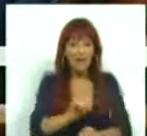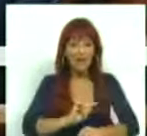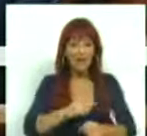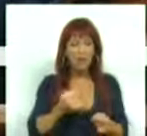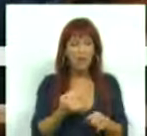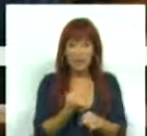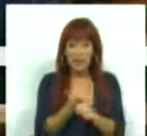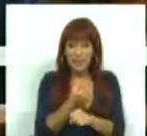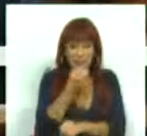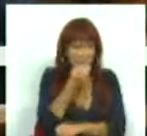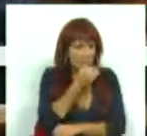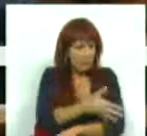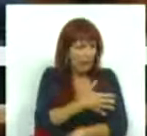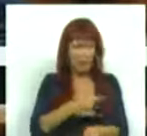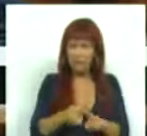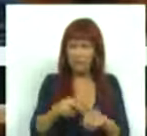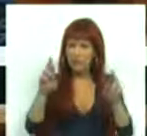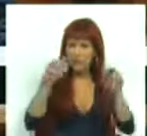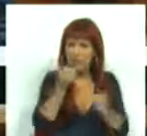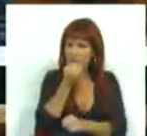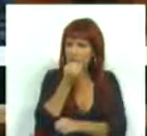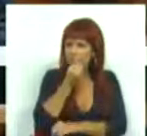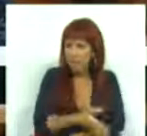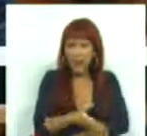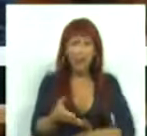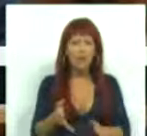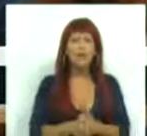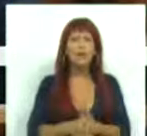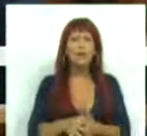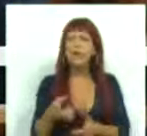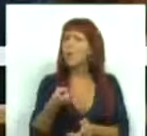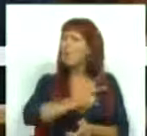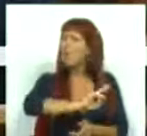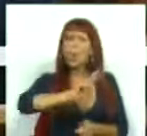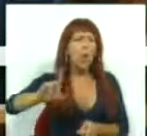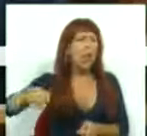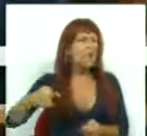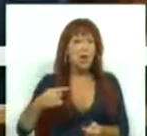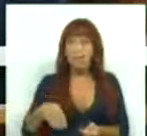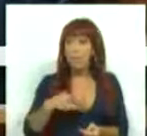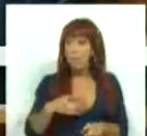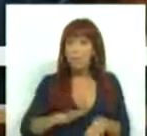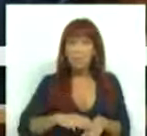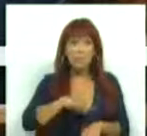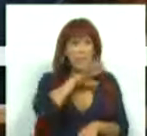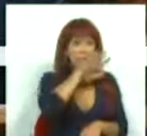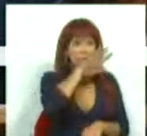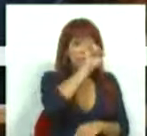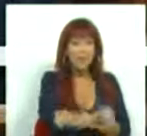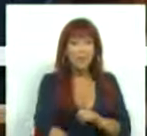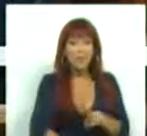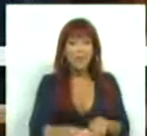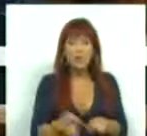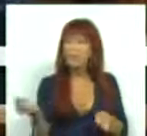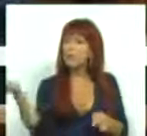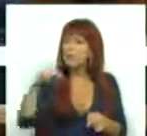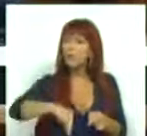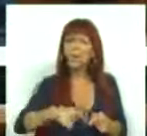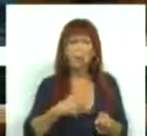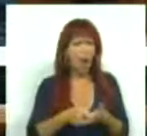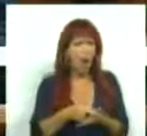o emprego, que perdem a esperança. Qual de nós não se preocupa com as famílias que entram